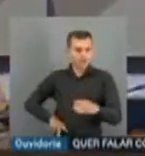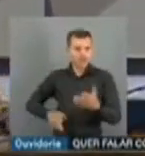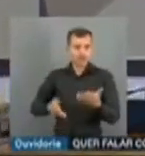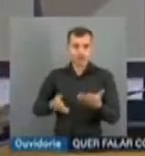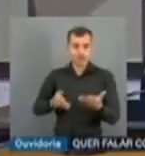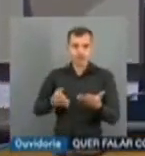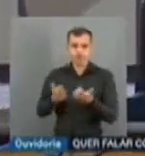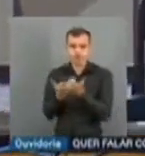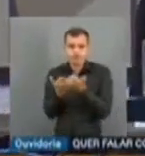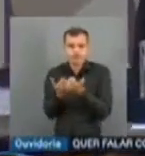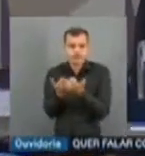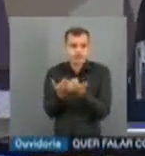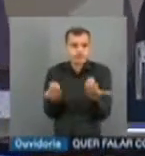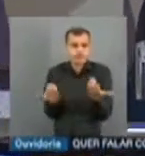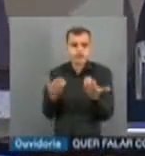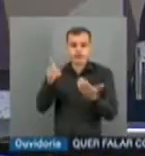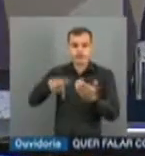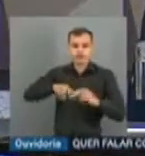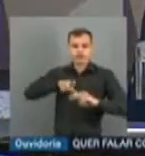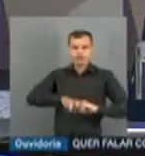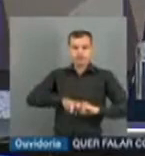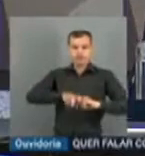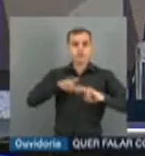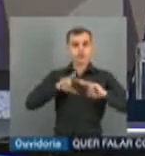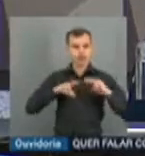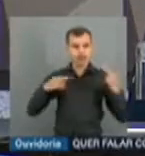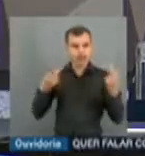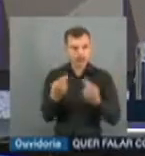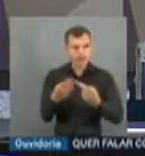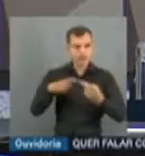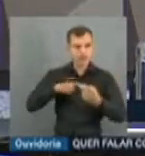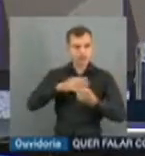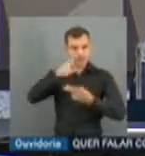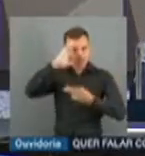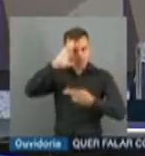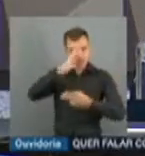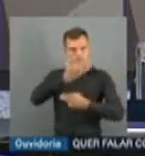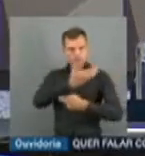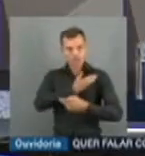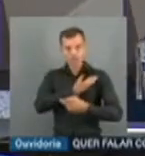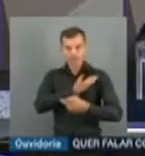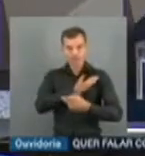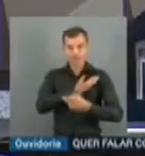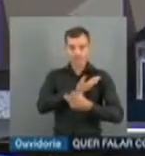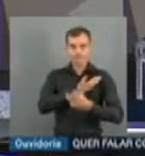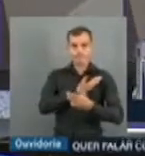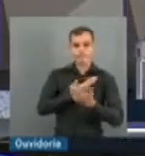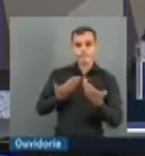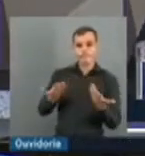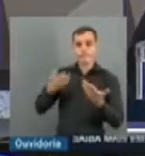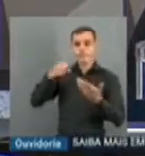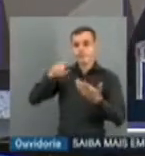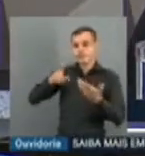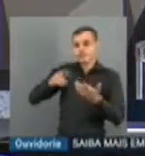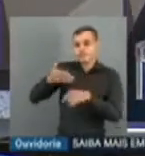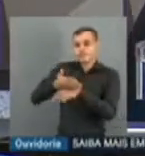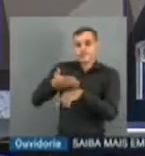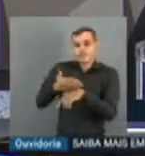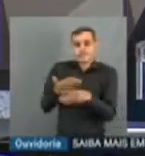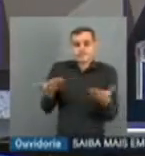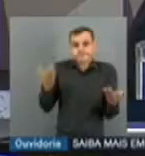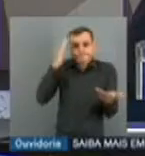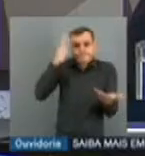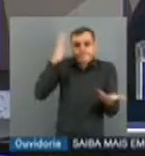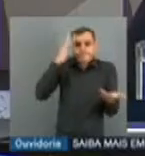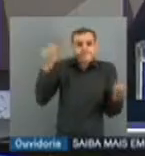ajudante de ordem sentar numa reunião dos comandantes de força e participar da reunião. Isso é fantasia. Isso